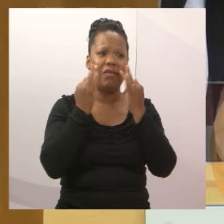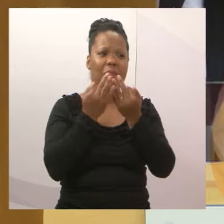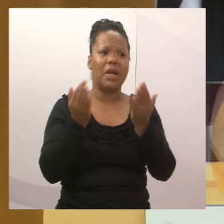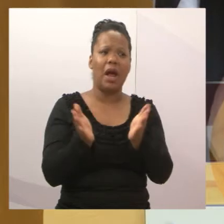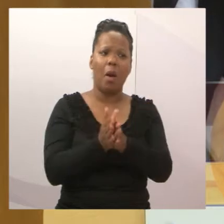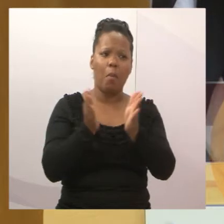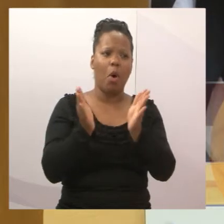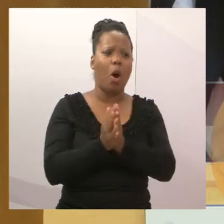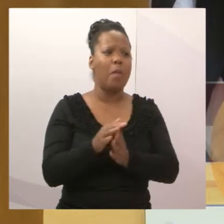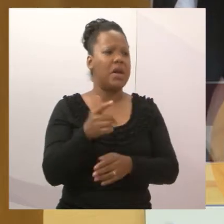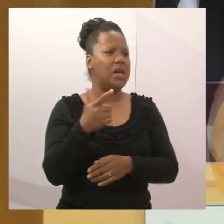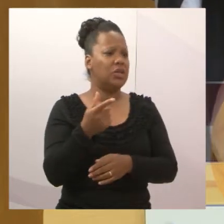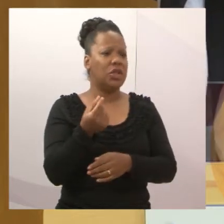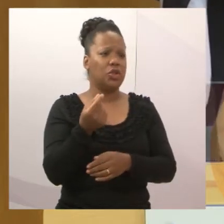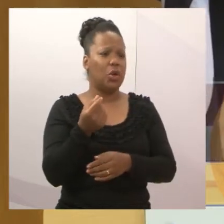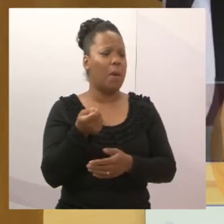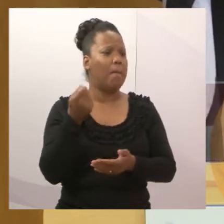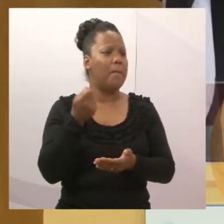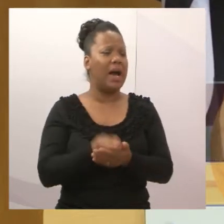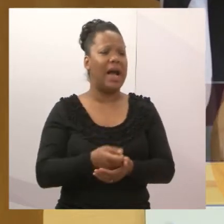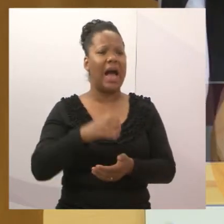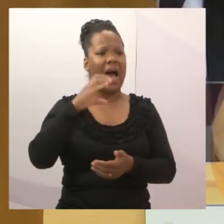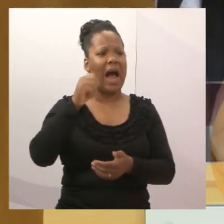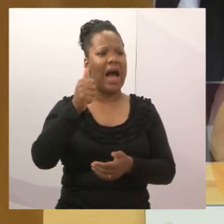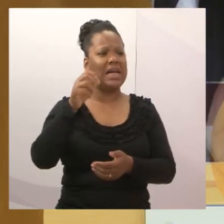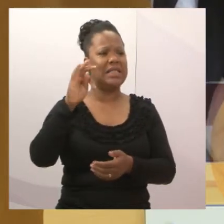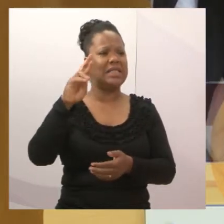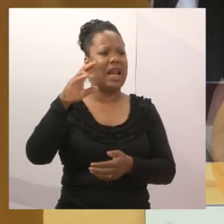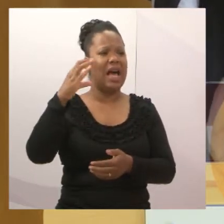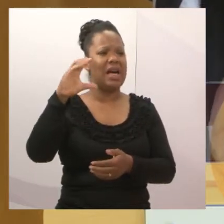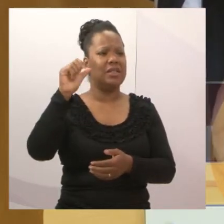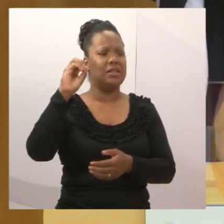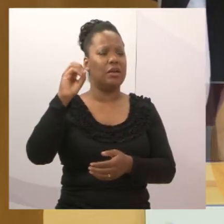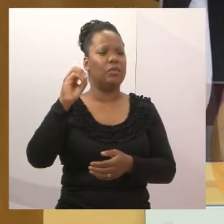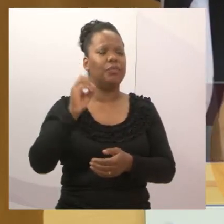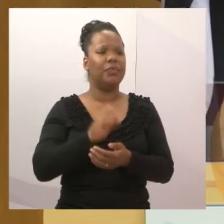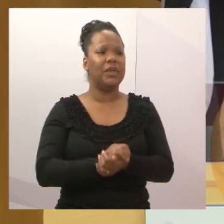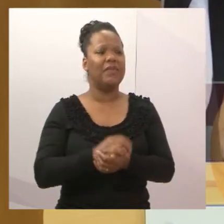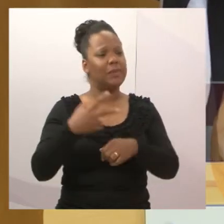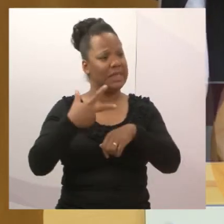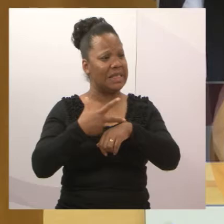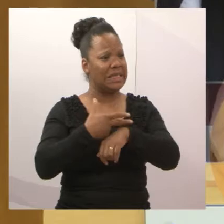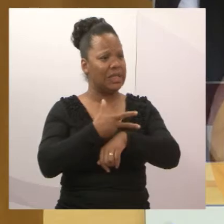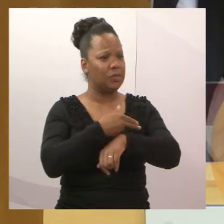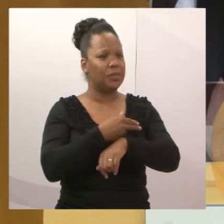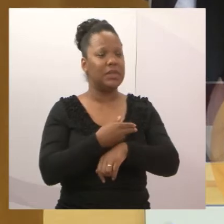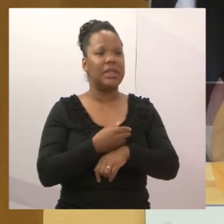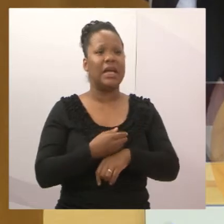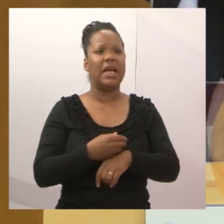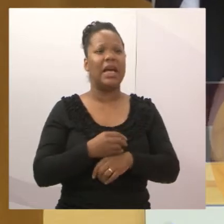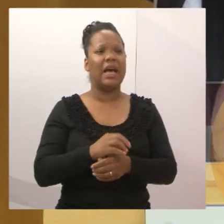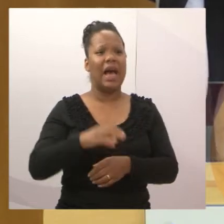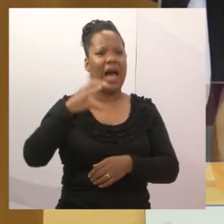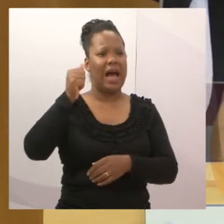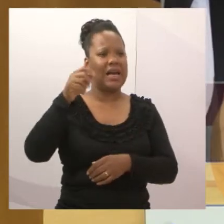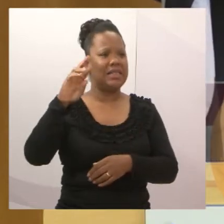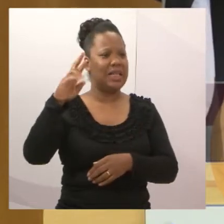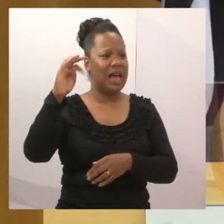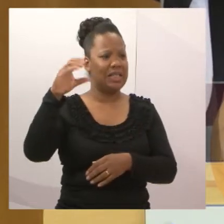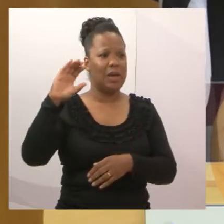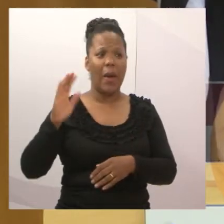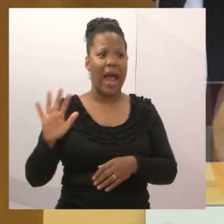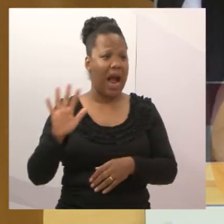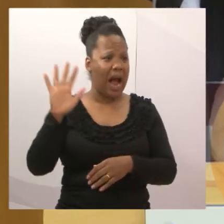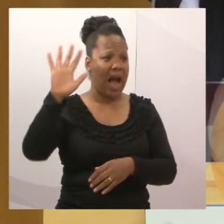e que não têm condições de pagar uma castração possam realmente realizar uma cirurgia. Porque essas castrações, elas são caras.